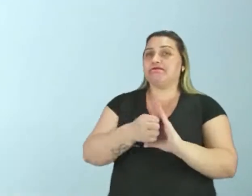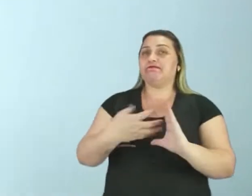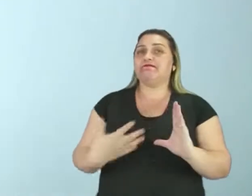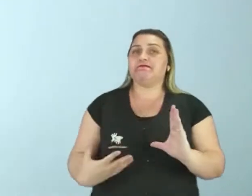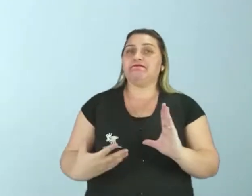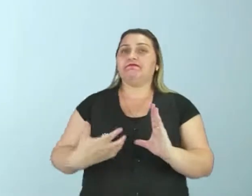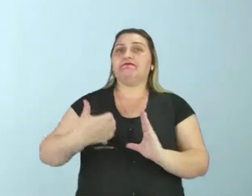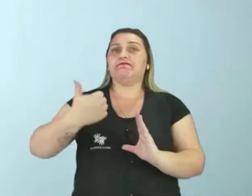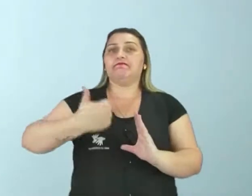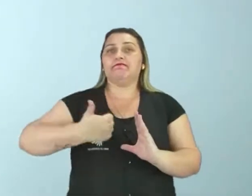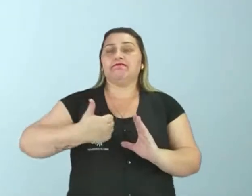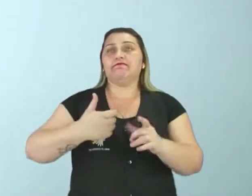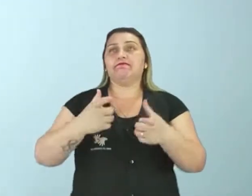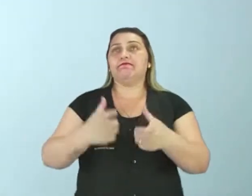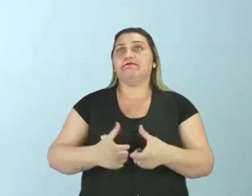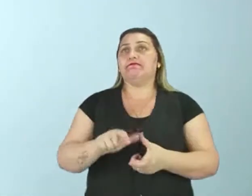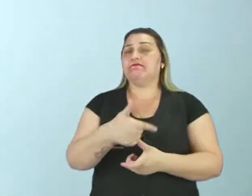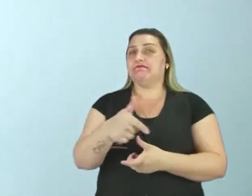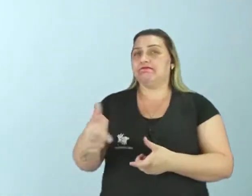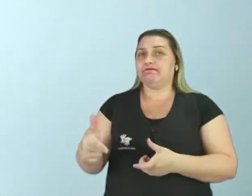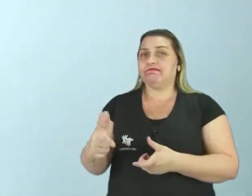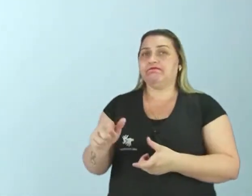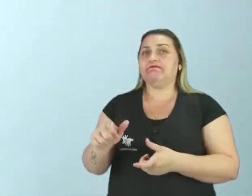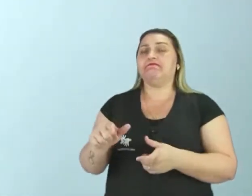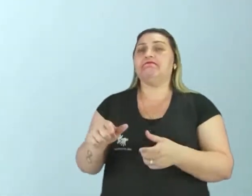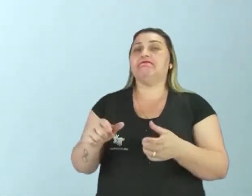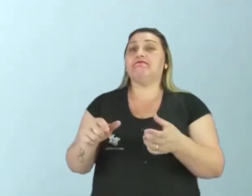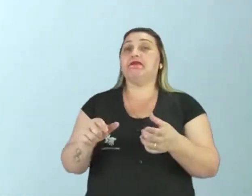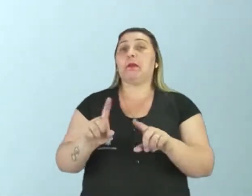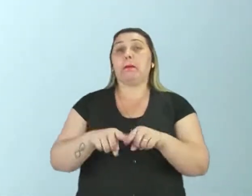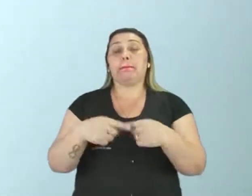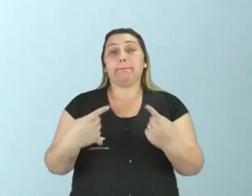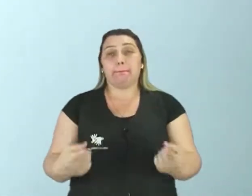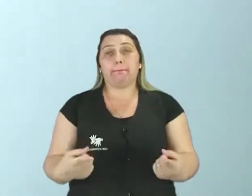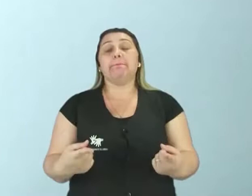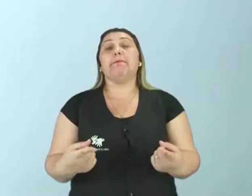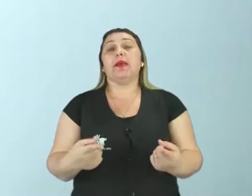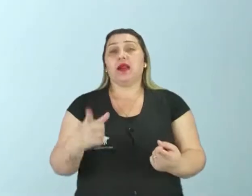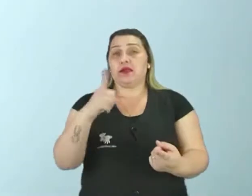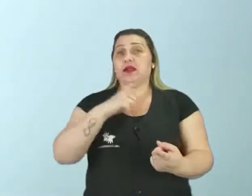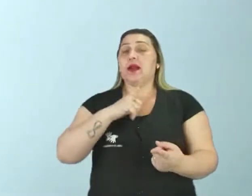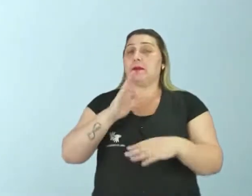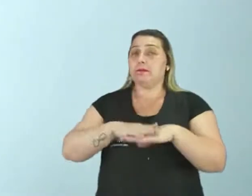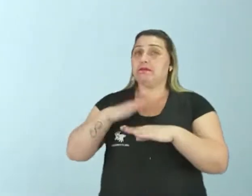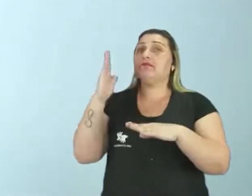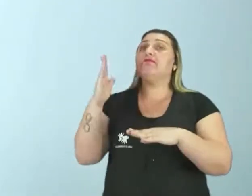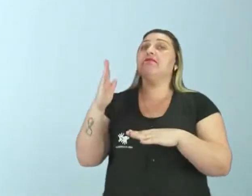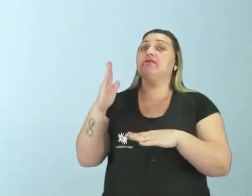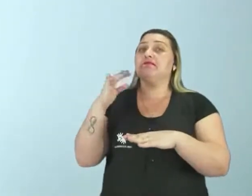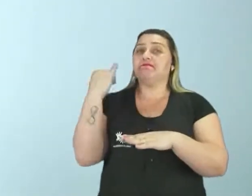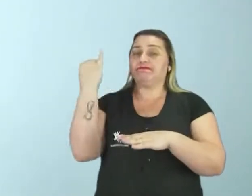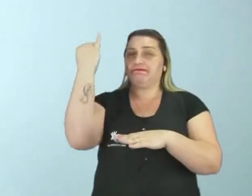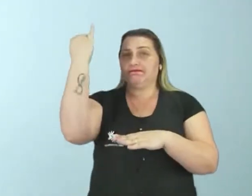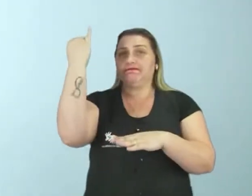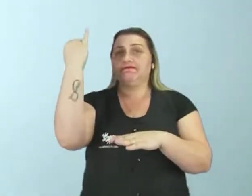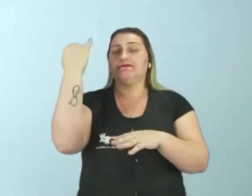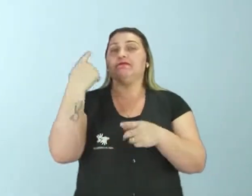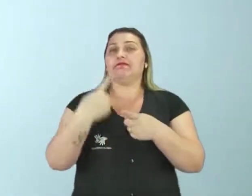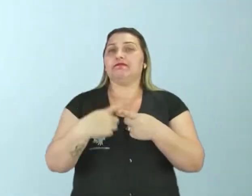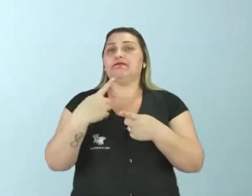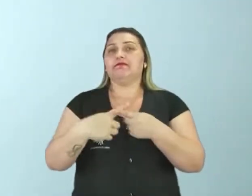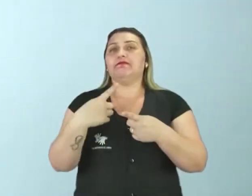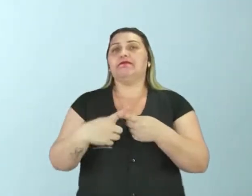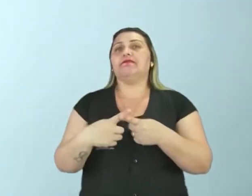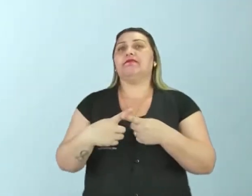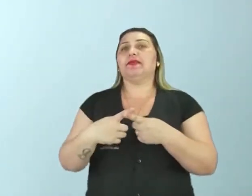setor primário. Ele não vai ter tanta mão de obra, porém vai ser a que vai possuir os maiores rendimentos, justamente por conta da